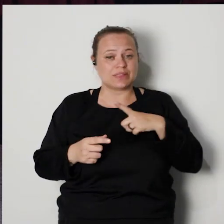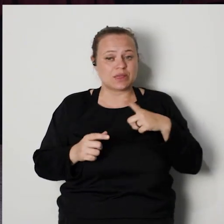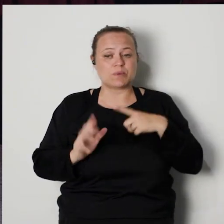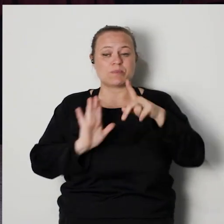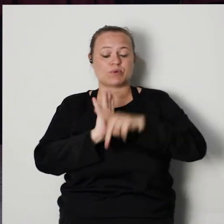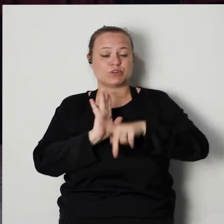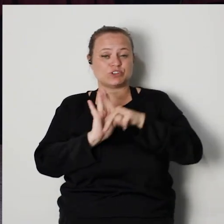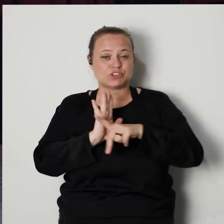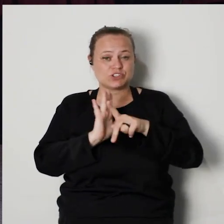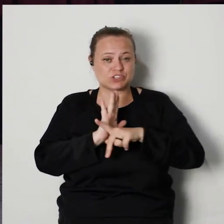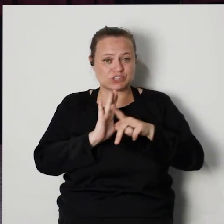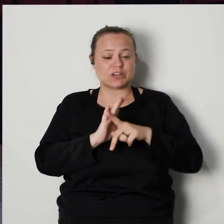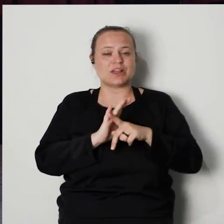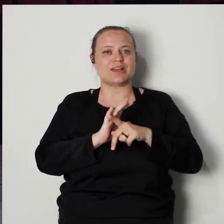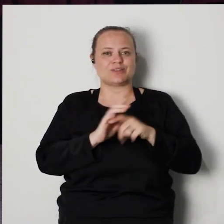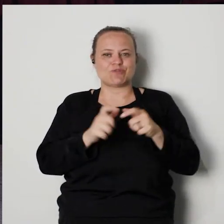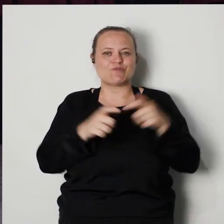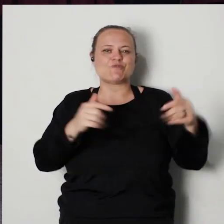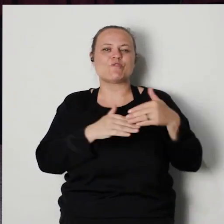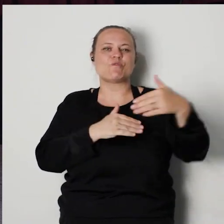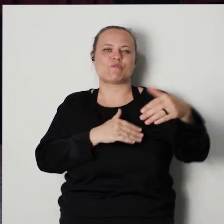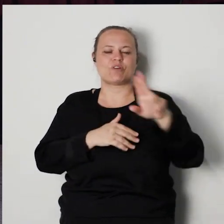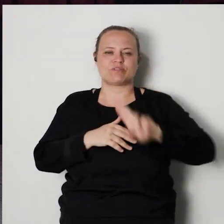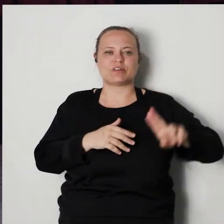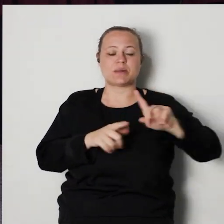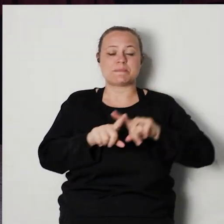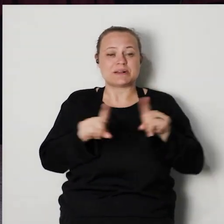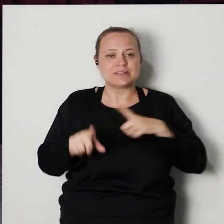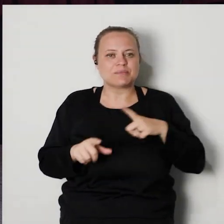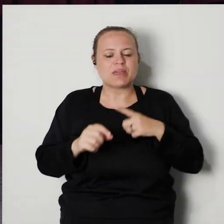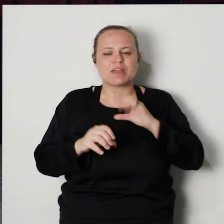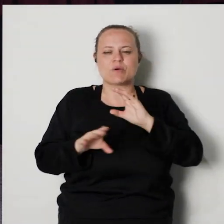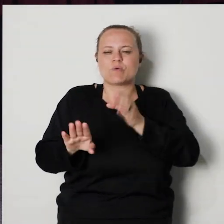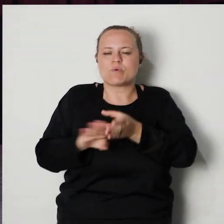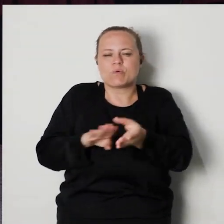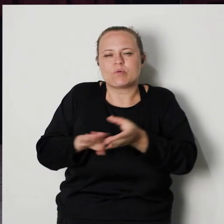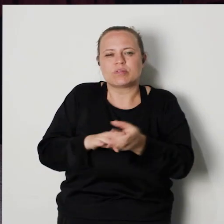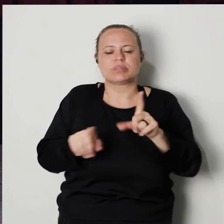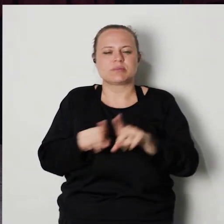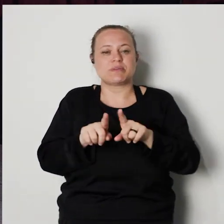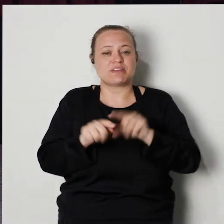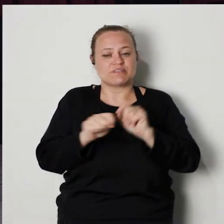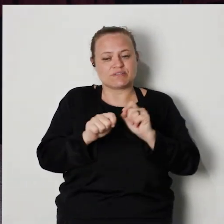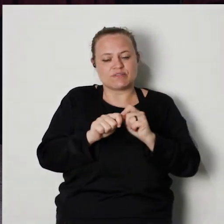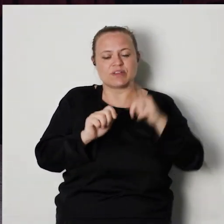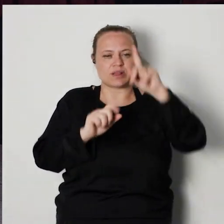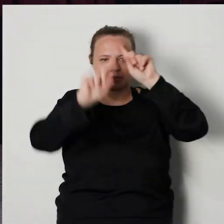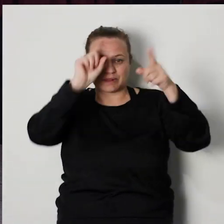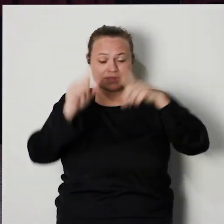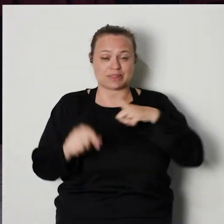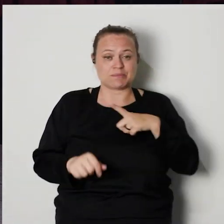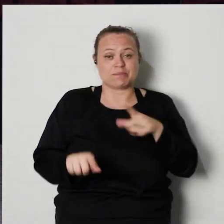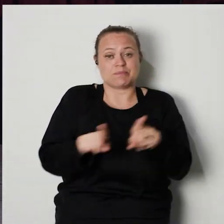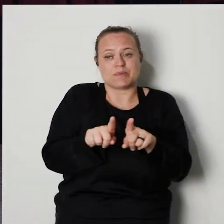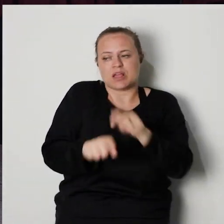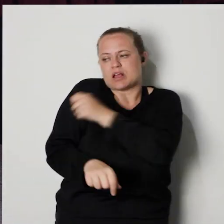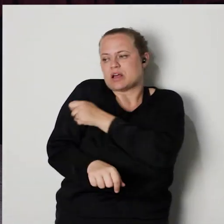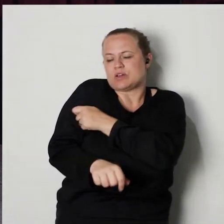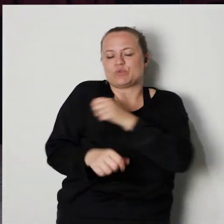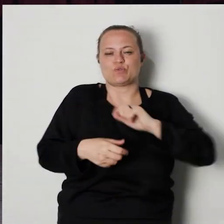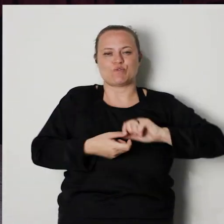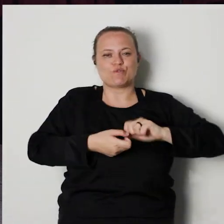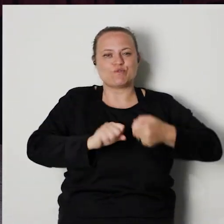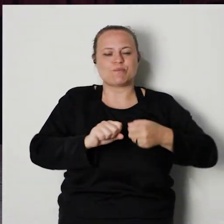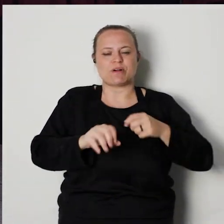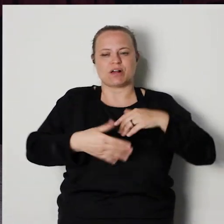foi a elaboração do Plano do Estado de Santa Catarina, que também para a gente foi importante, né? Além de um projeto de extensão, que era oferecer